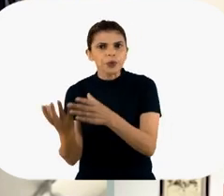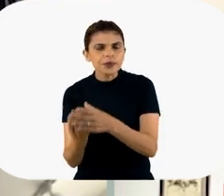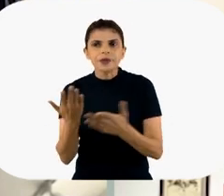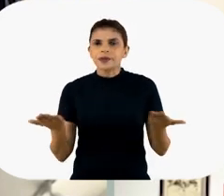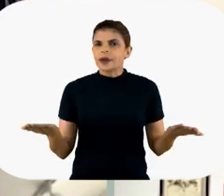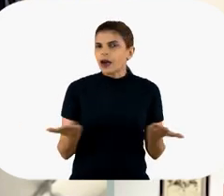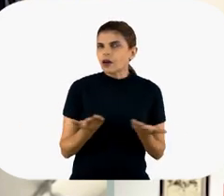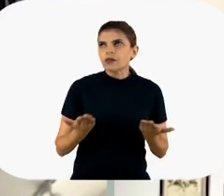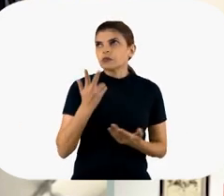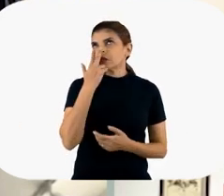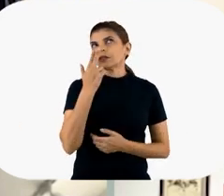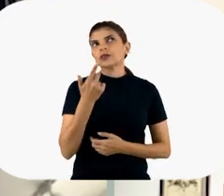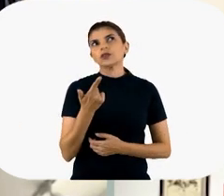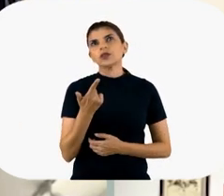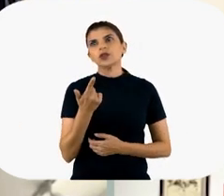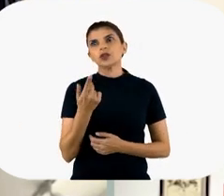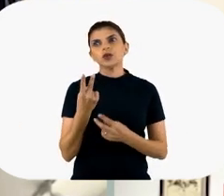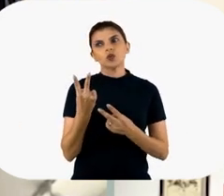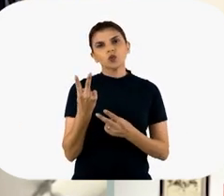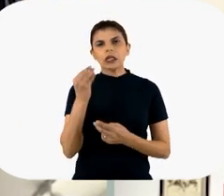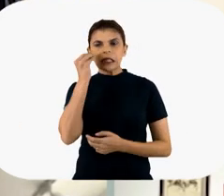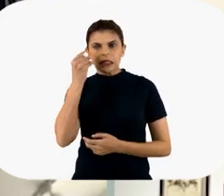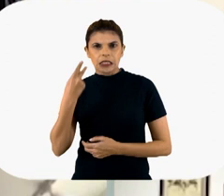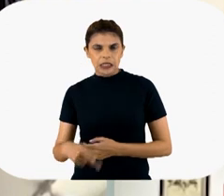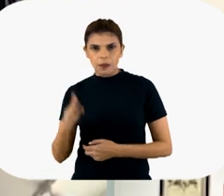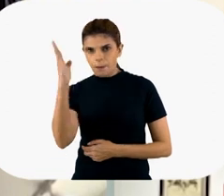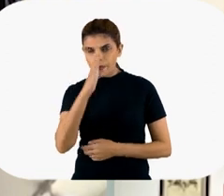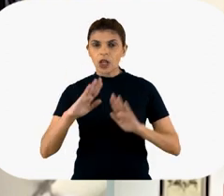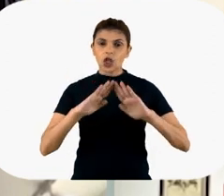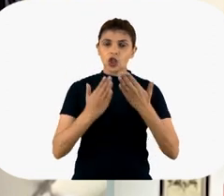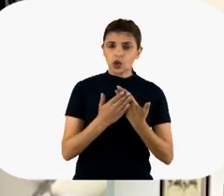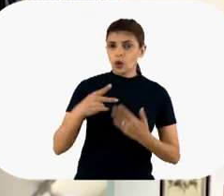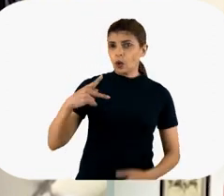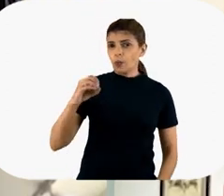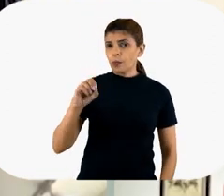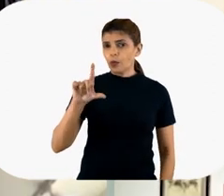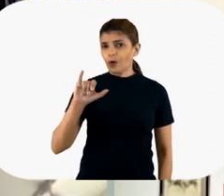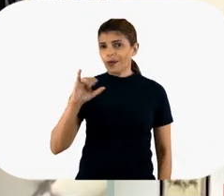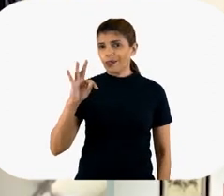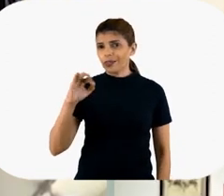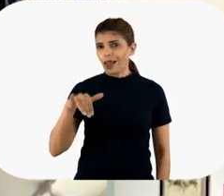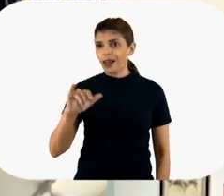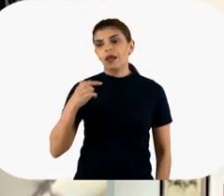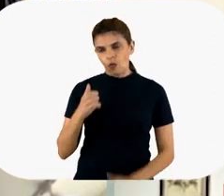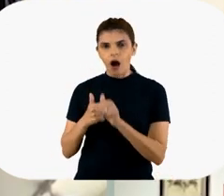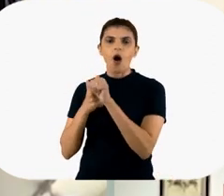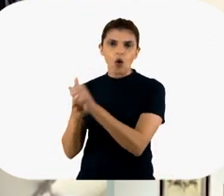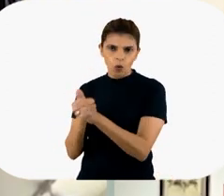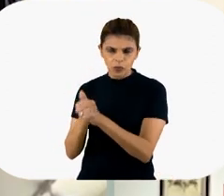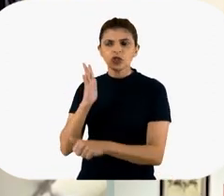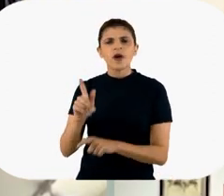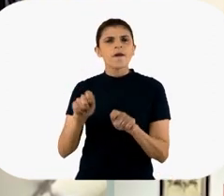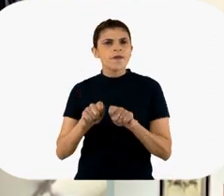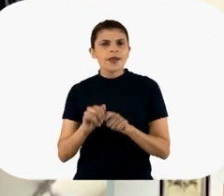produzidos por duas tentativas independentes aqui no Brasil. Na Escola Politécnica eu estou acompanhando,